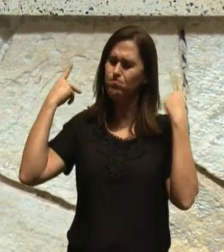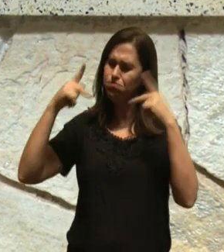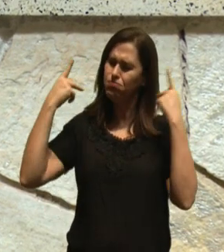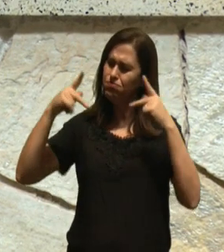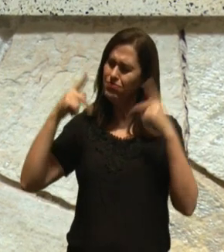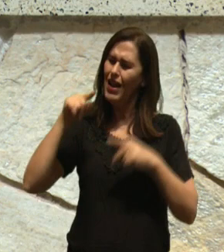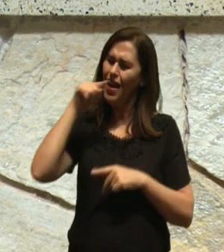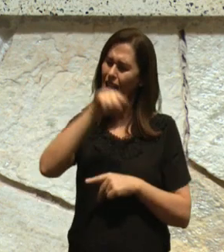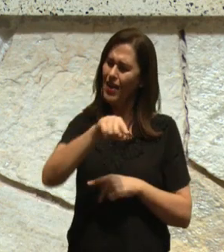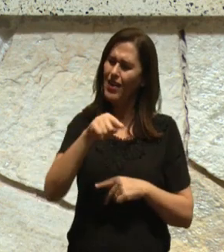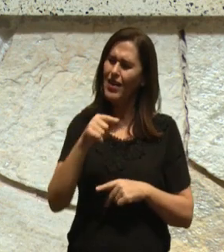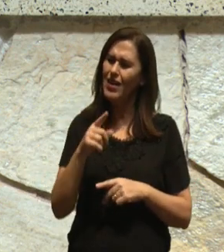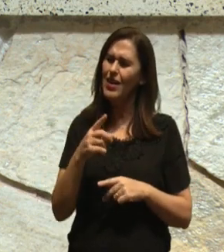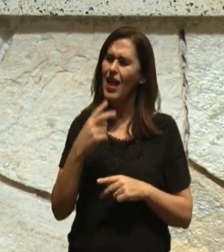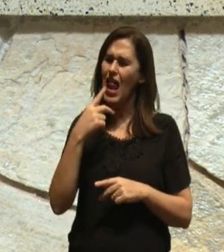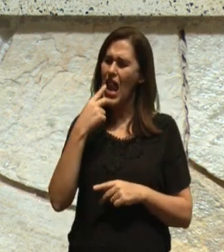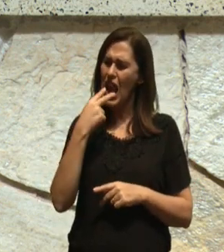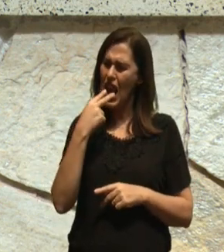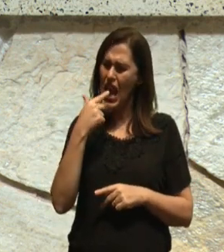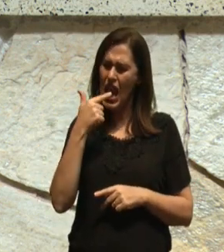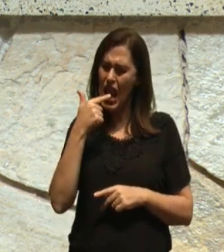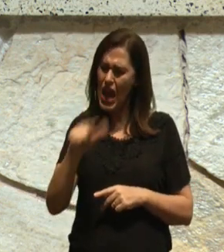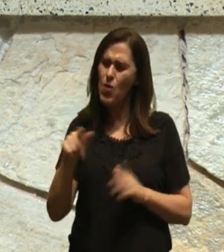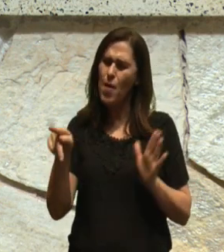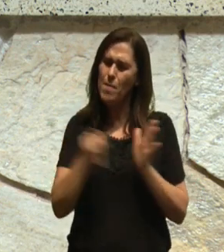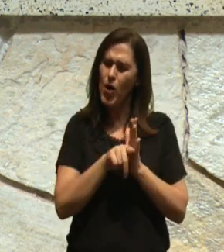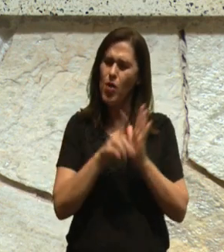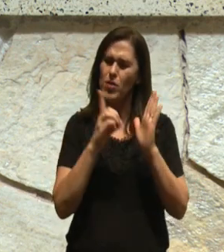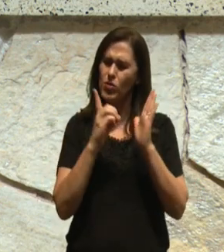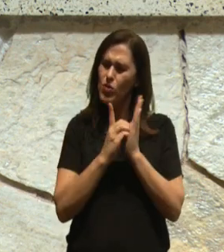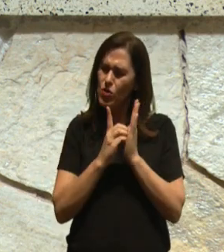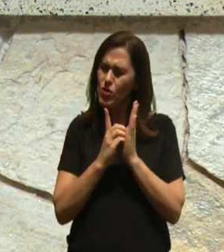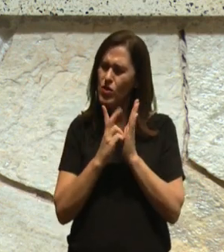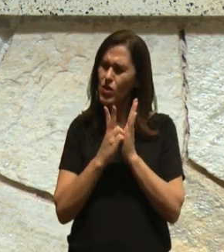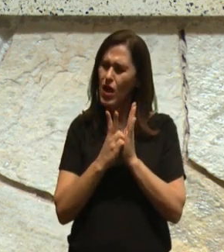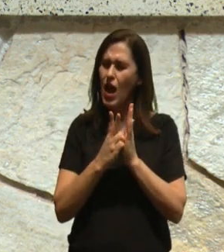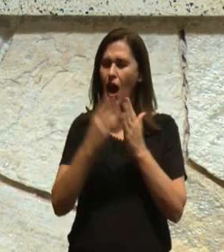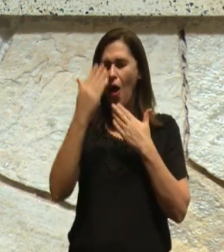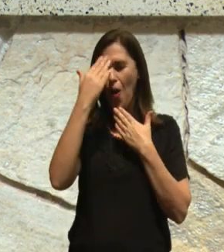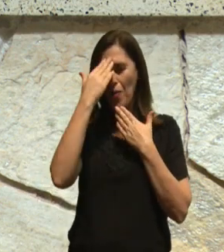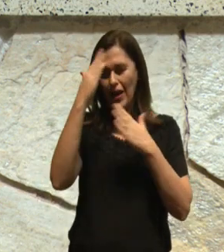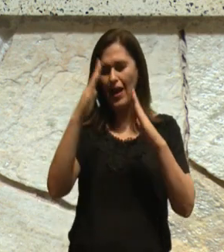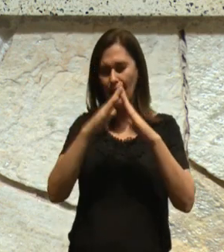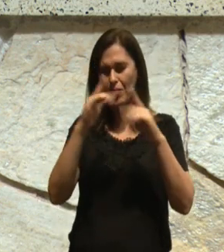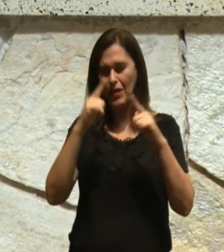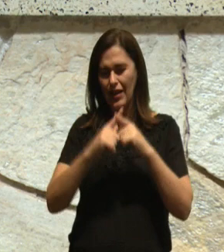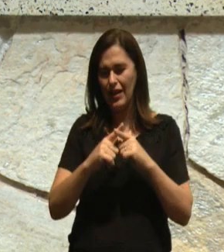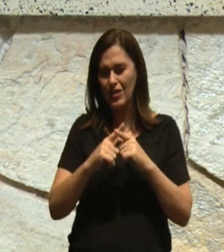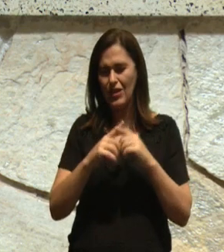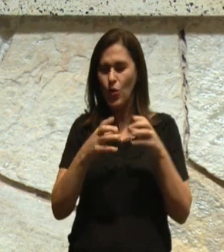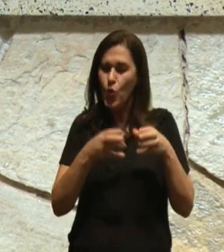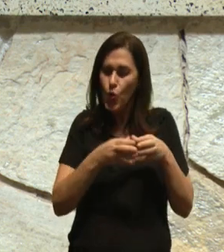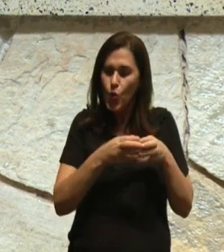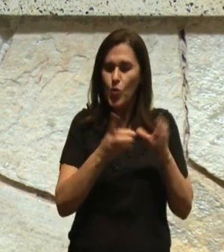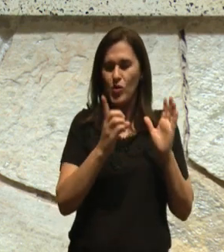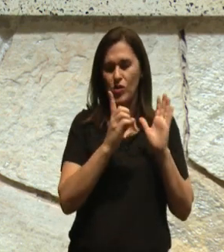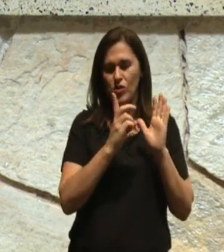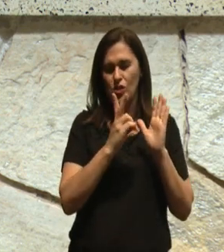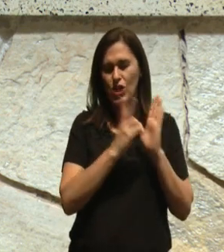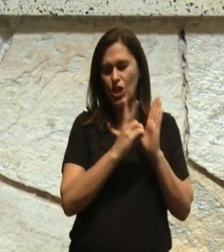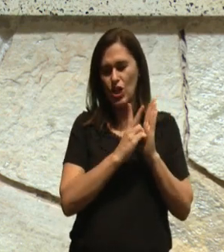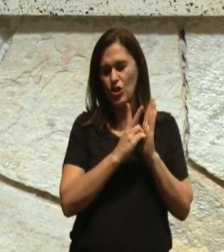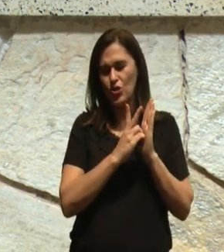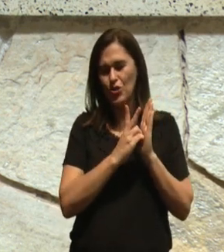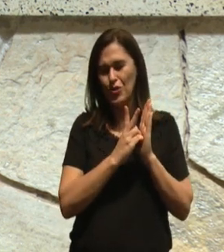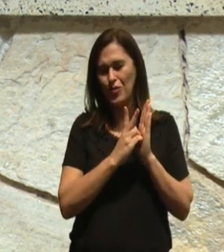pregada ali naquele idioma, Senhor Deus. Obrigado, Senhor Deus, pela igreja do Salto, da aldeia do Salto ali, Senhor Deus, que tem